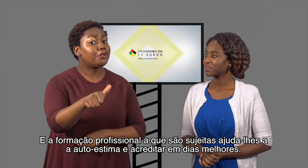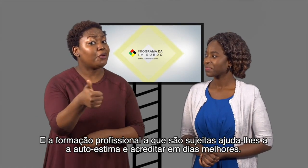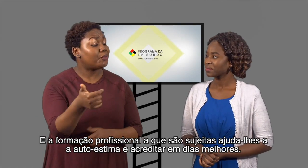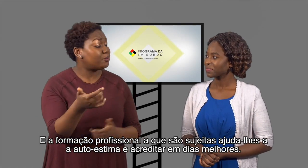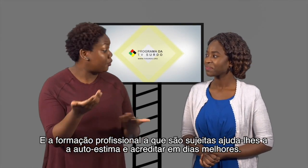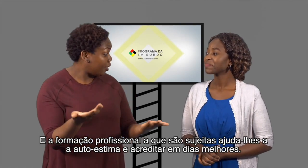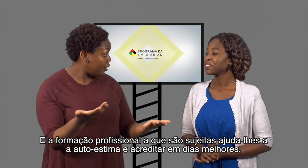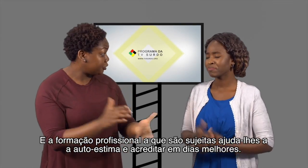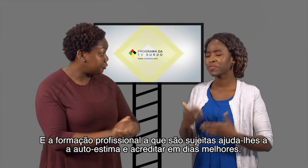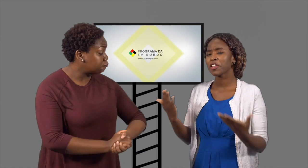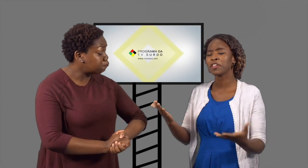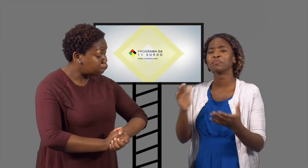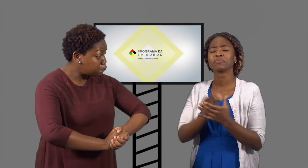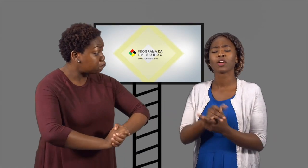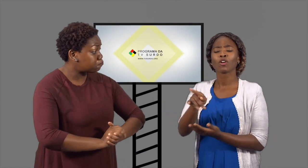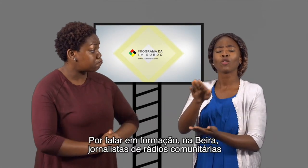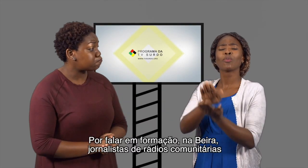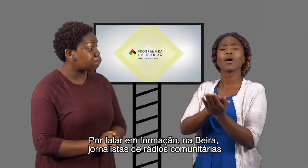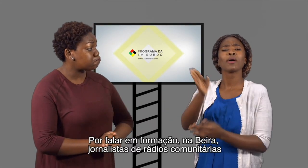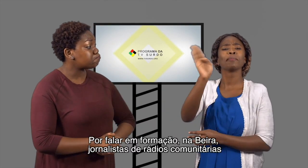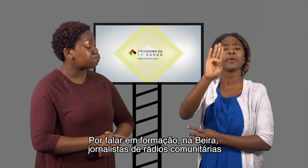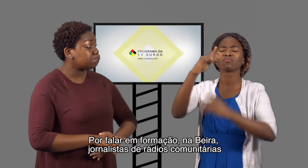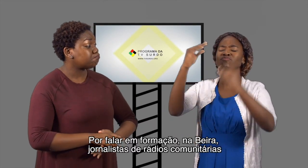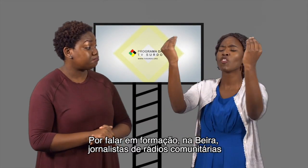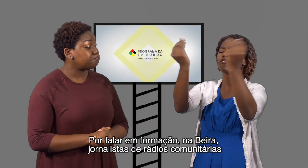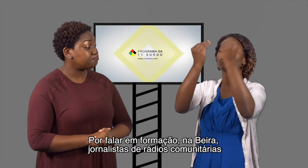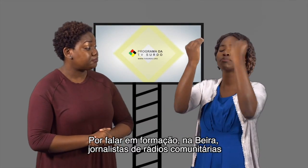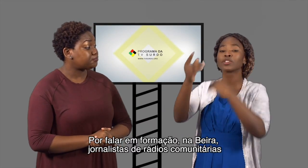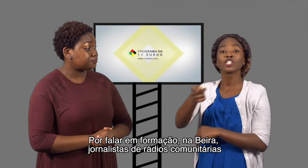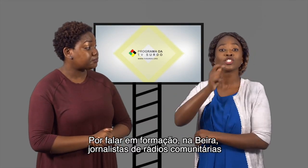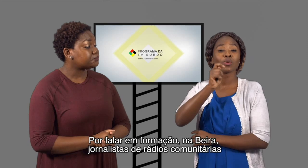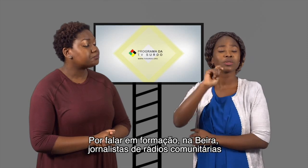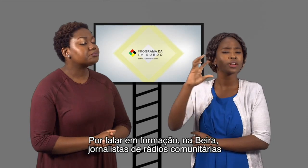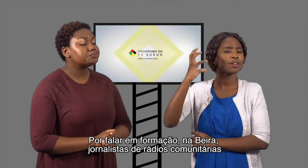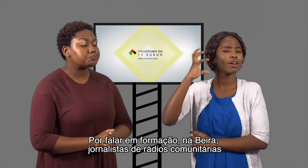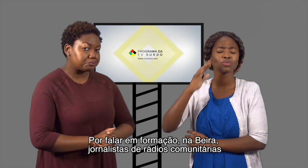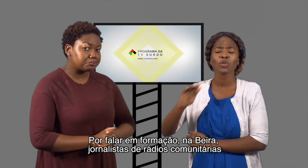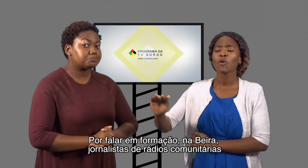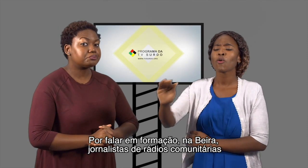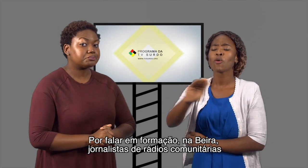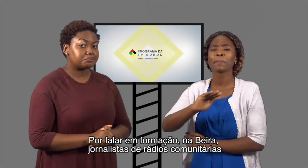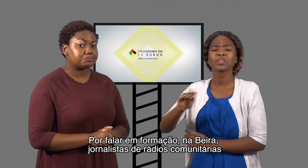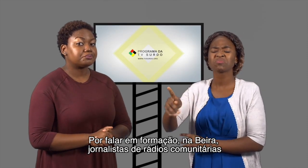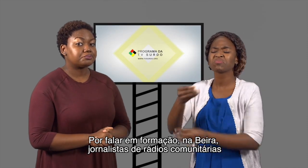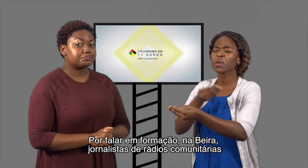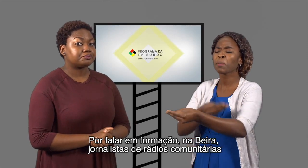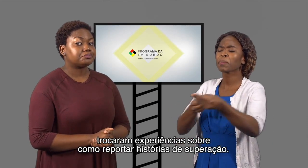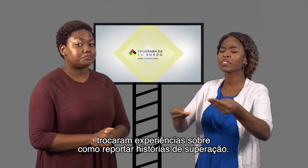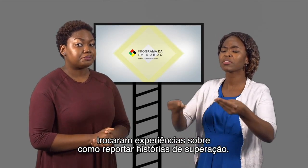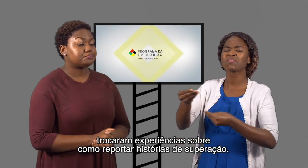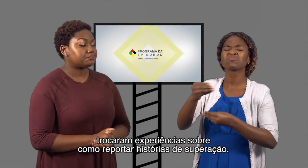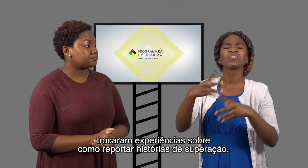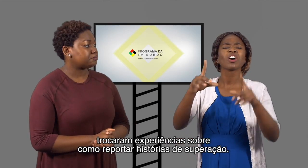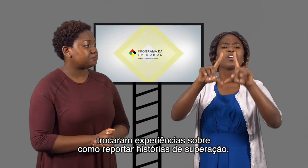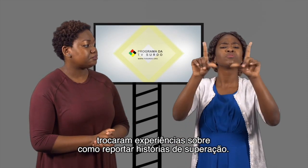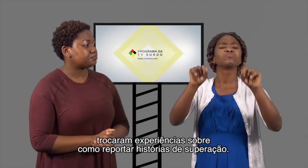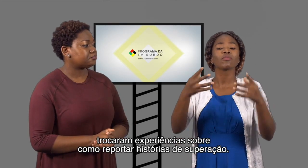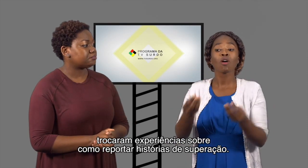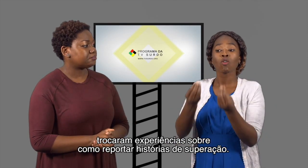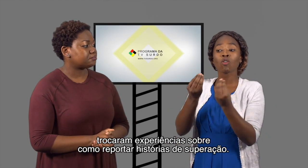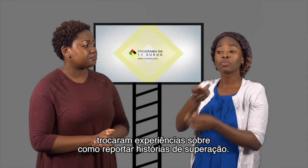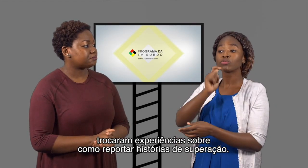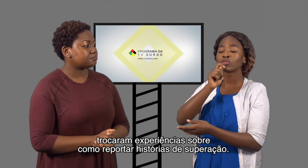acreditar em dias melhores. Por falar em formação, na beira, jornalistas de rádios comunitárias trocaram